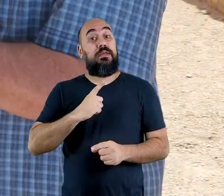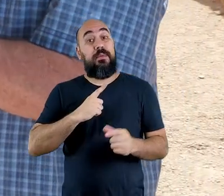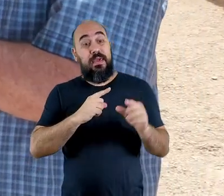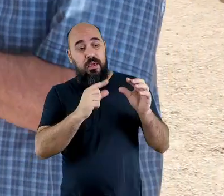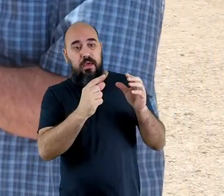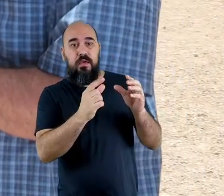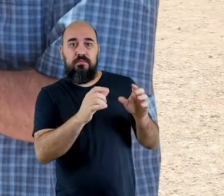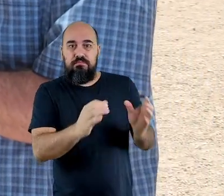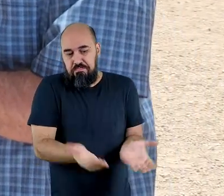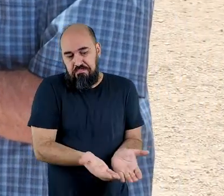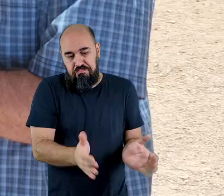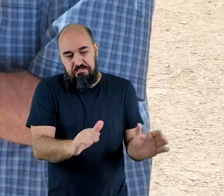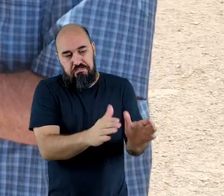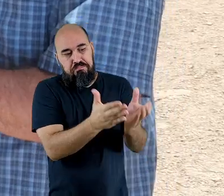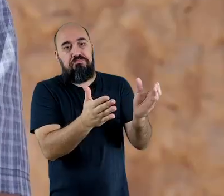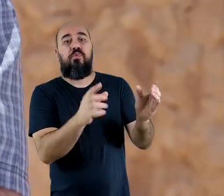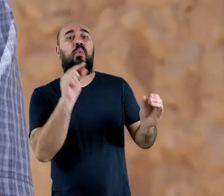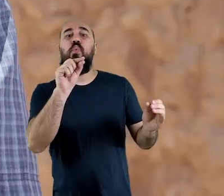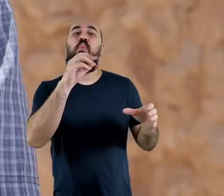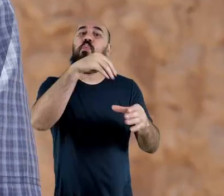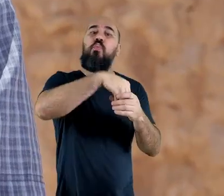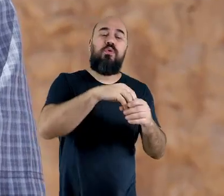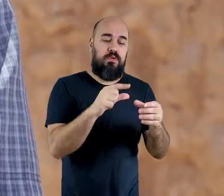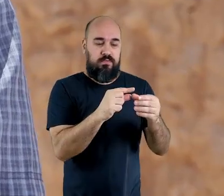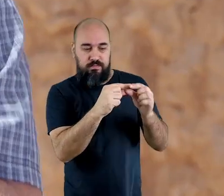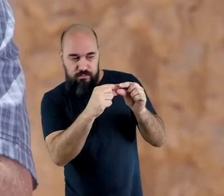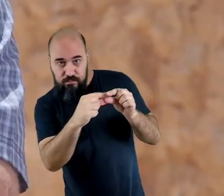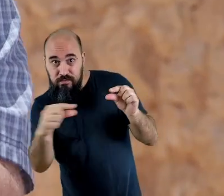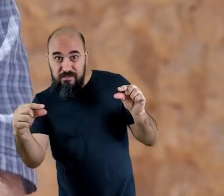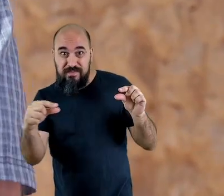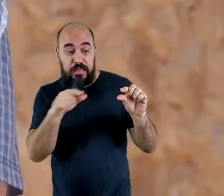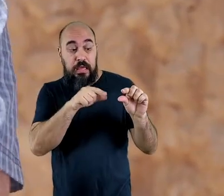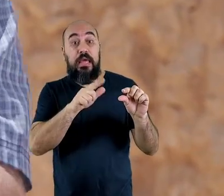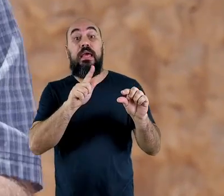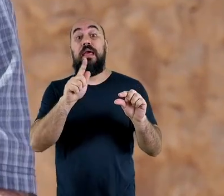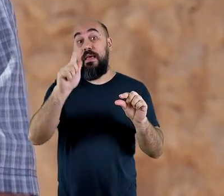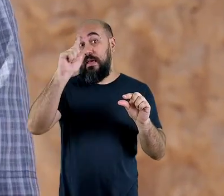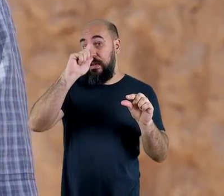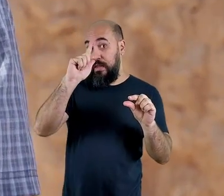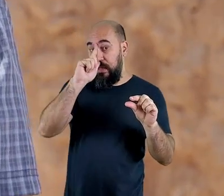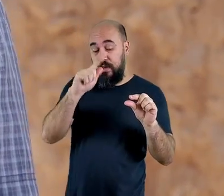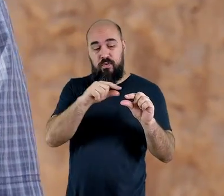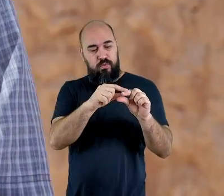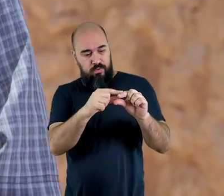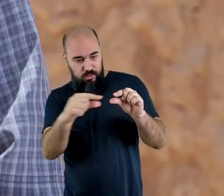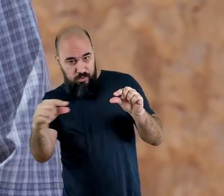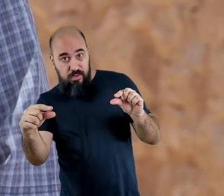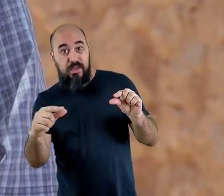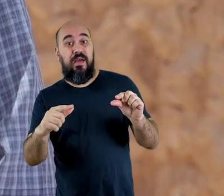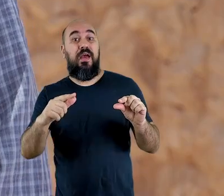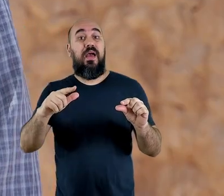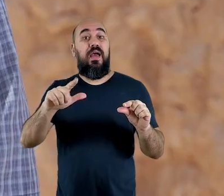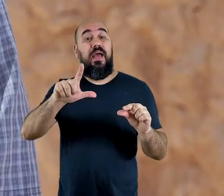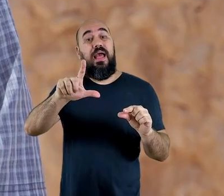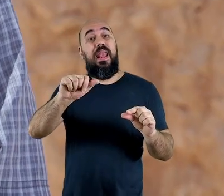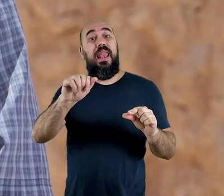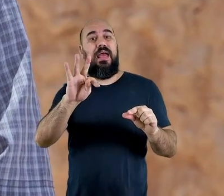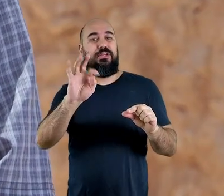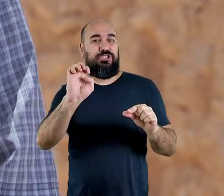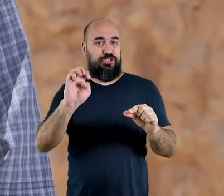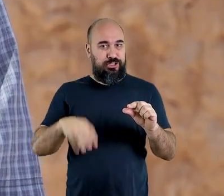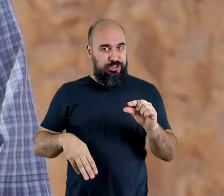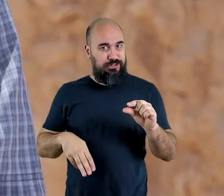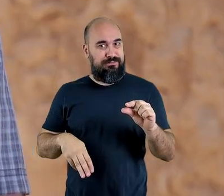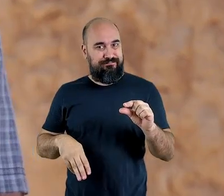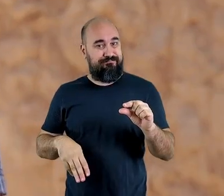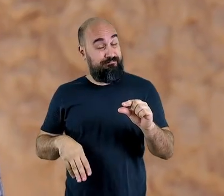peças com inscrições com tinta, tanto em grego, que era a língua falada no Oriente Romano, como também em latim.